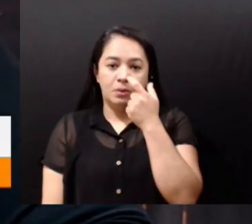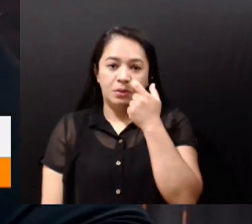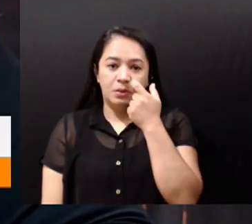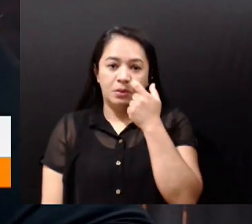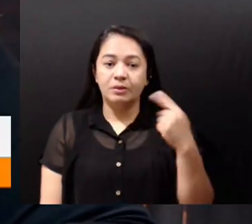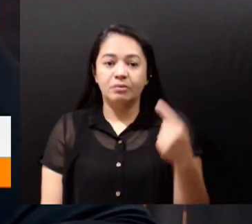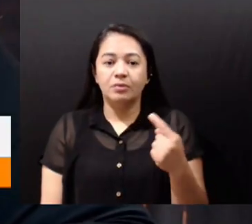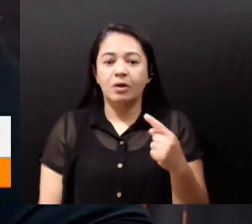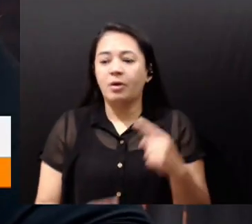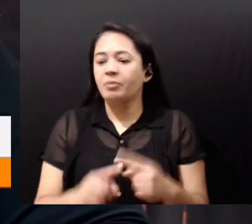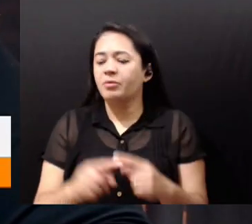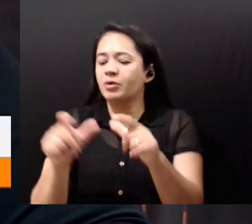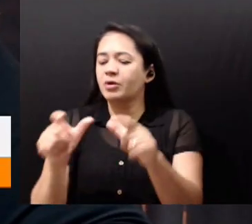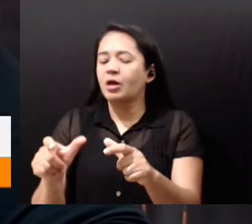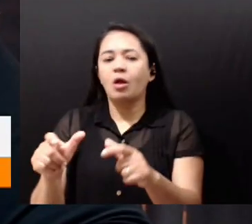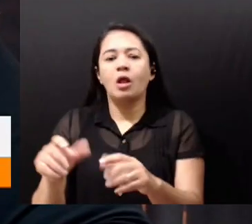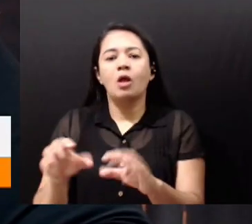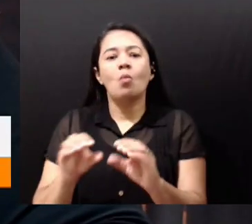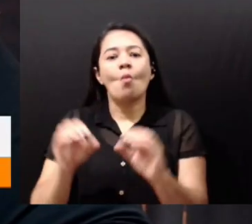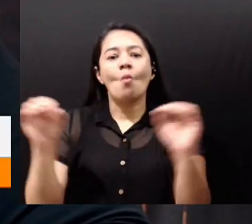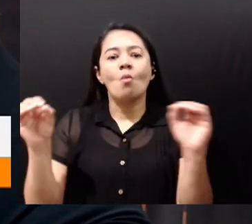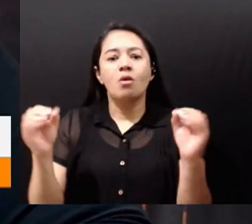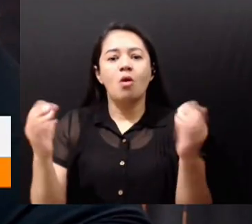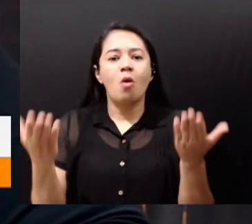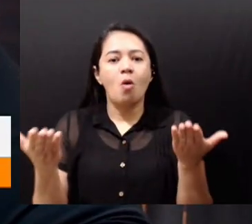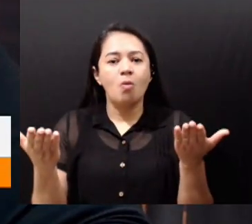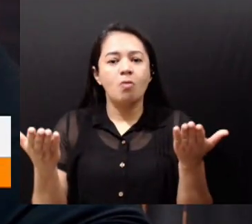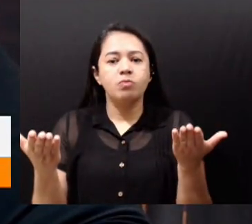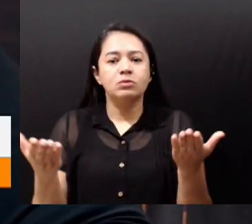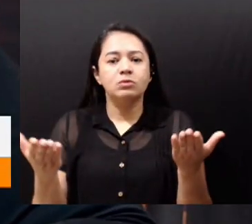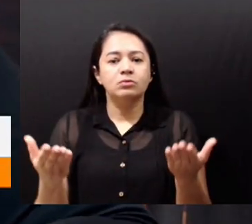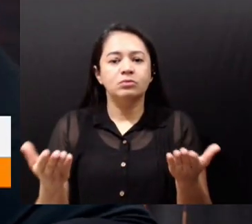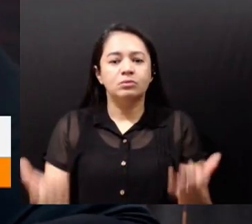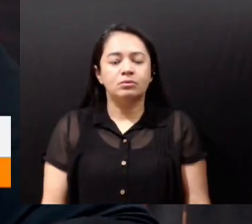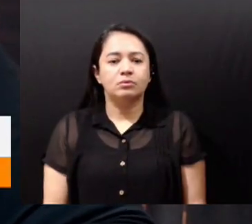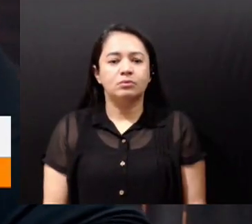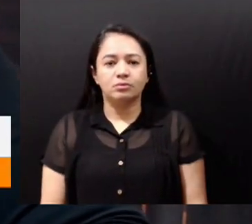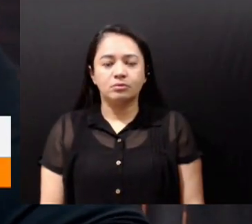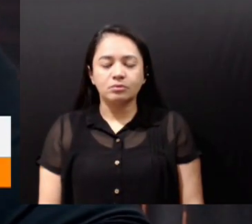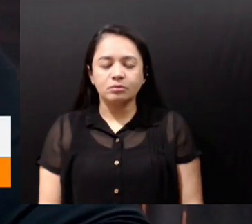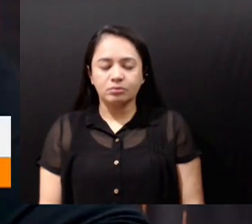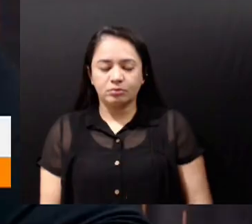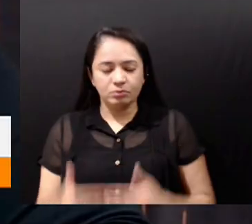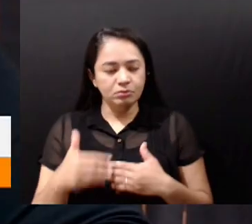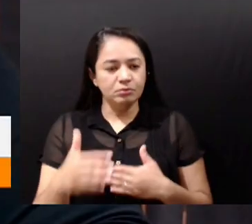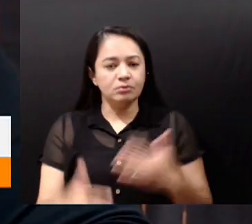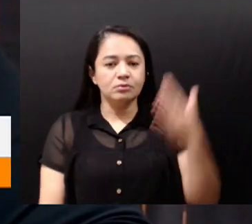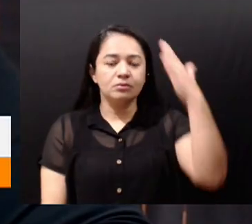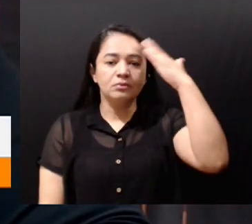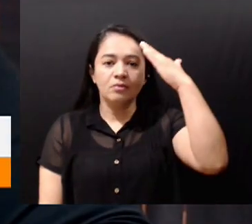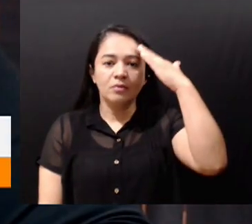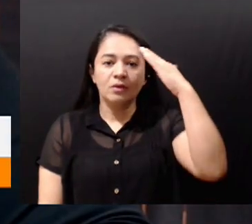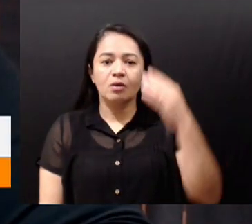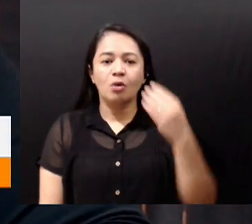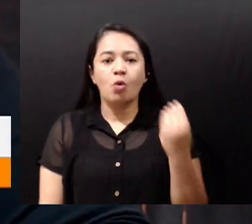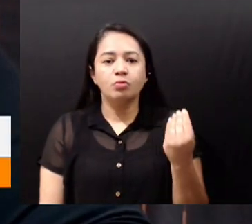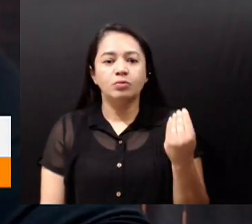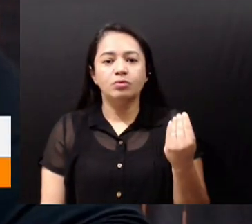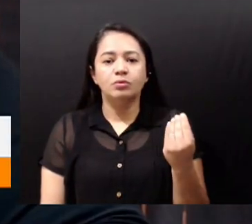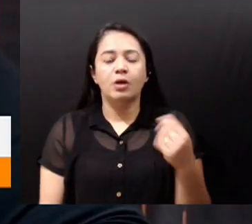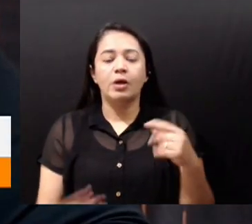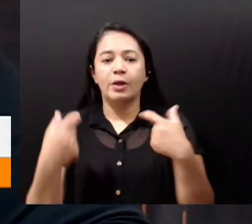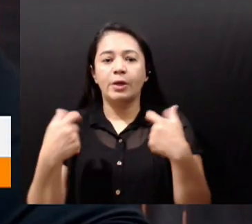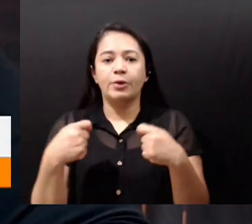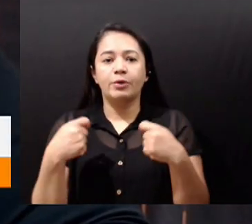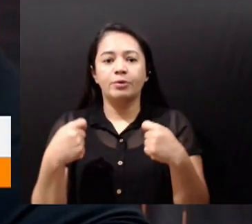ficou vazio, de onde vem esse vazio, e aí, então, saber exatamente como eu preciso preencher, que às vezes